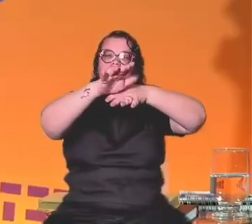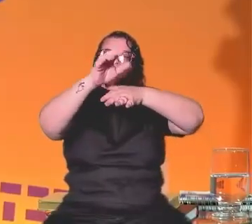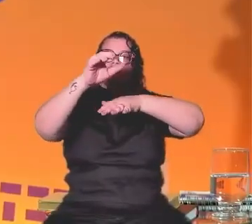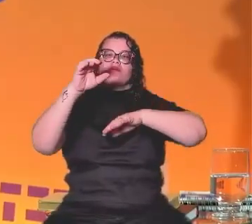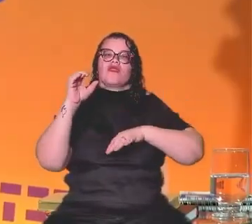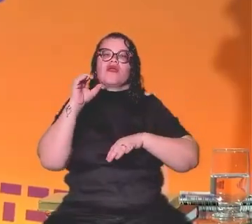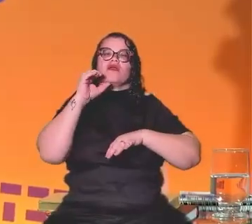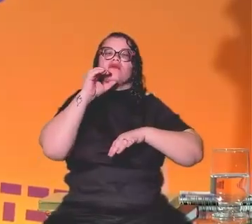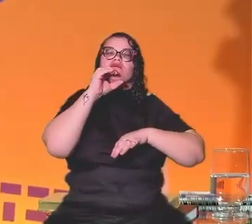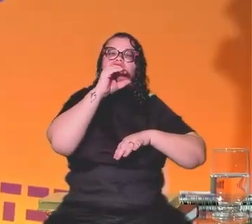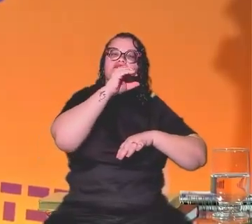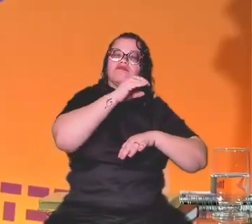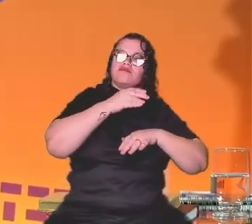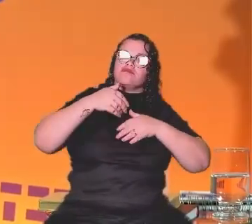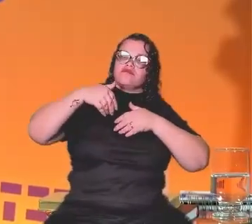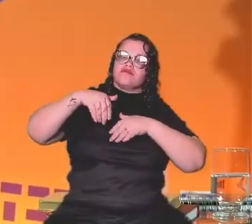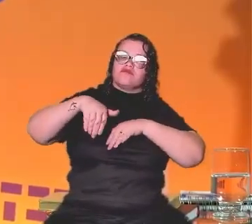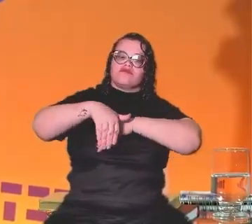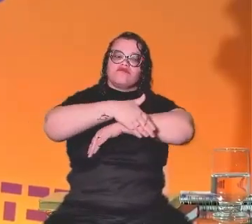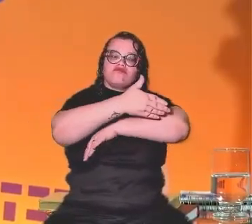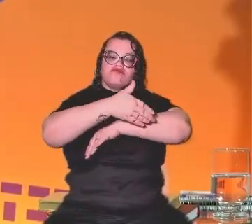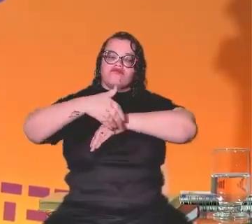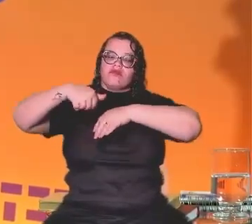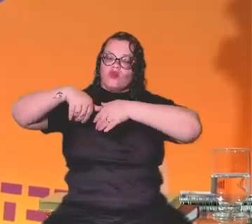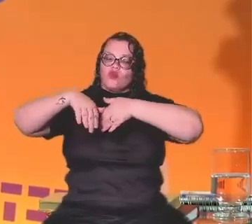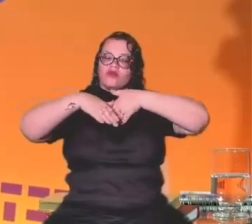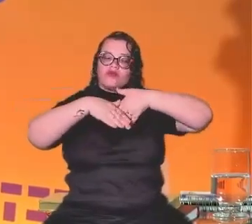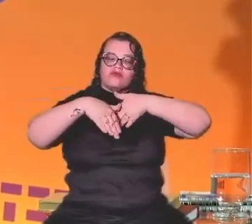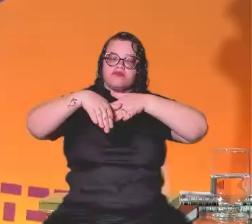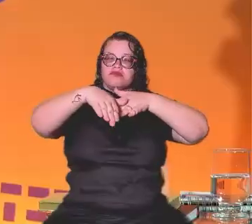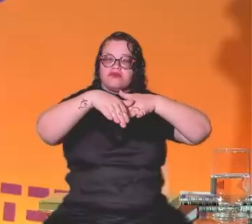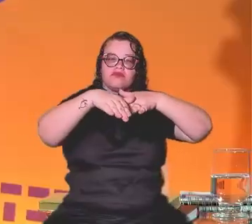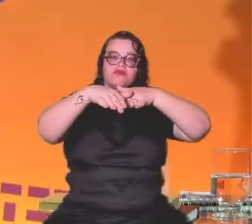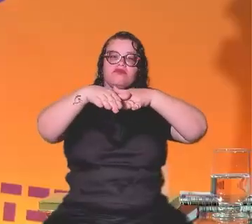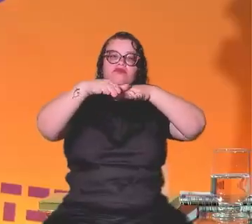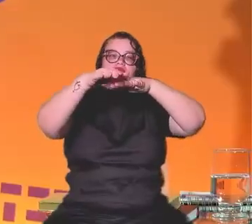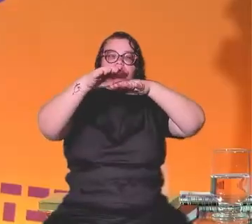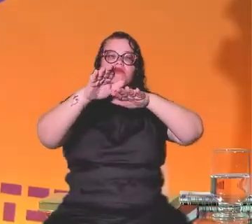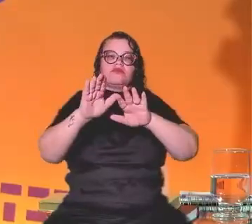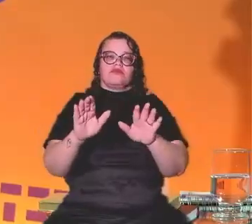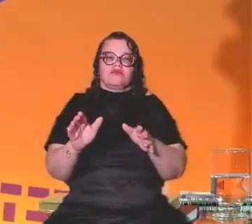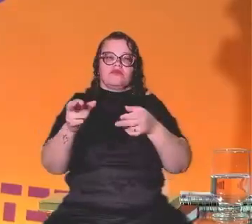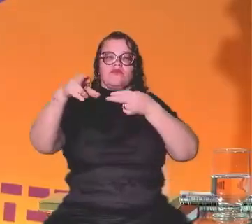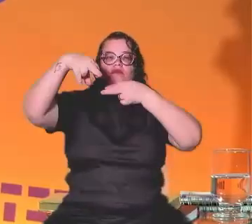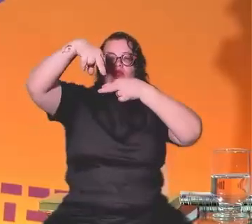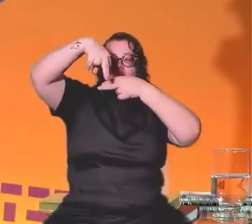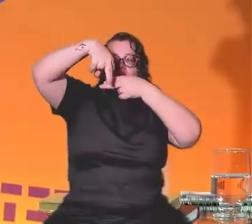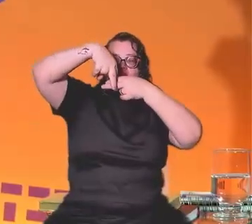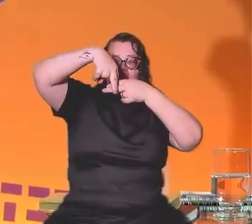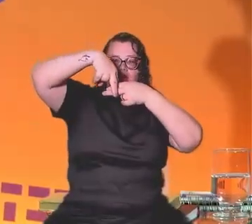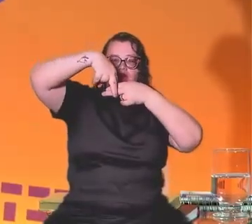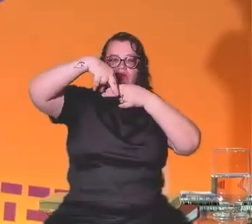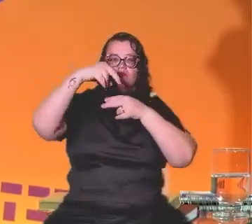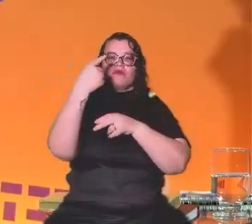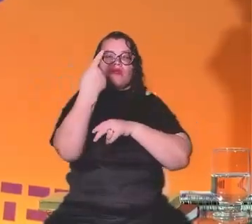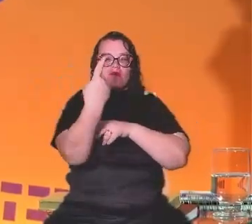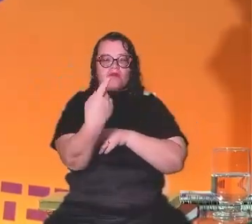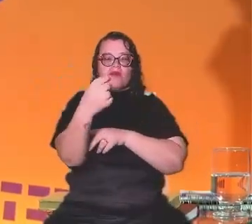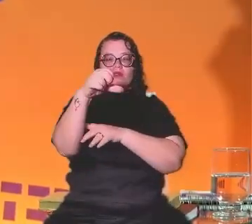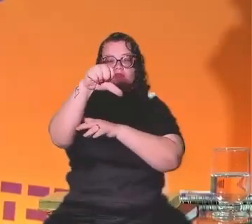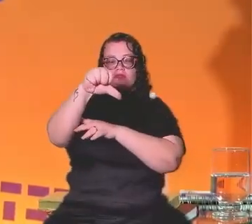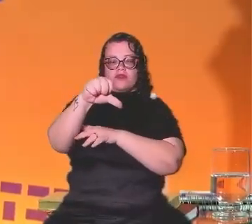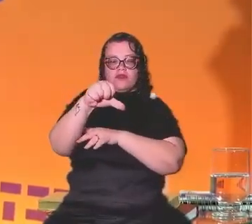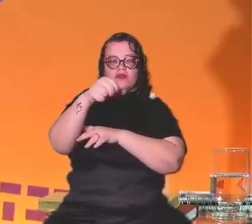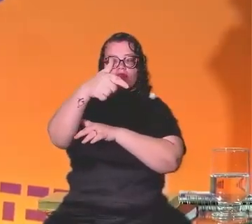passageiros do Guandu, apenas e afinal. Carlos Drummond de Andrade, 1974.